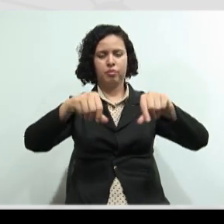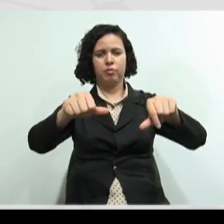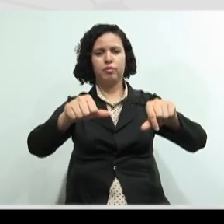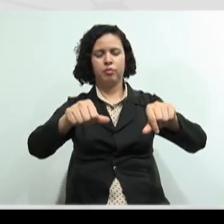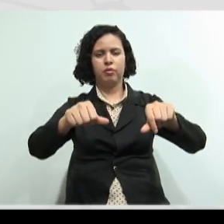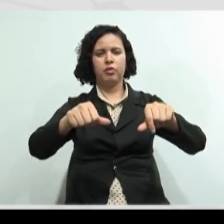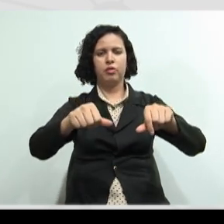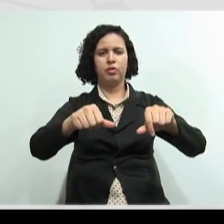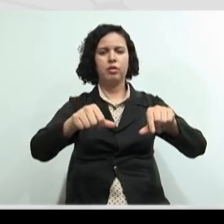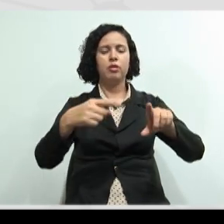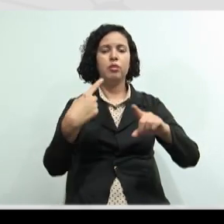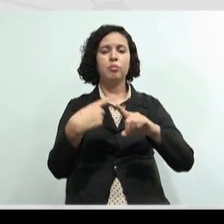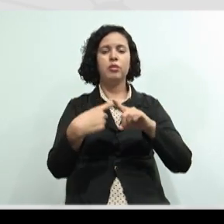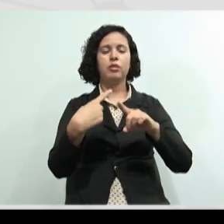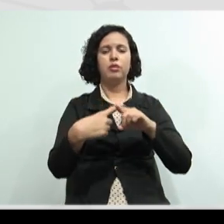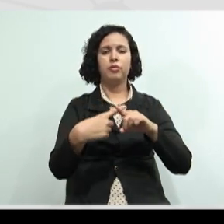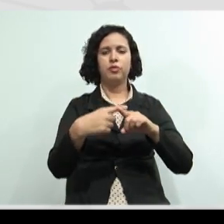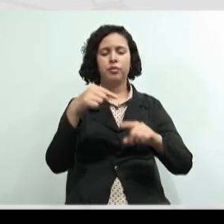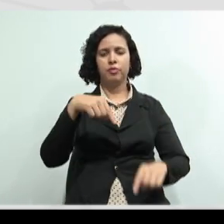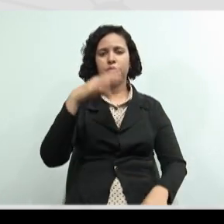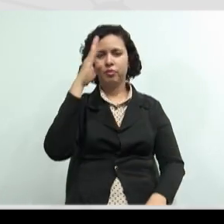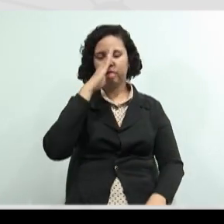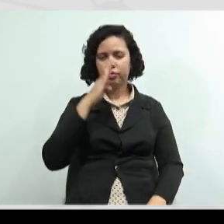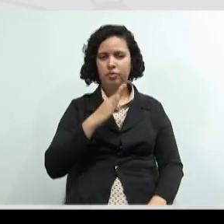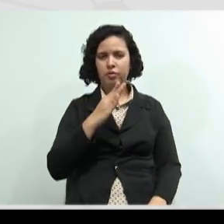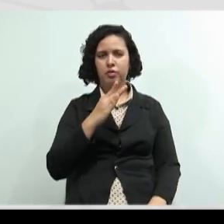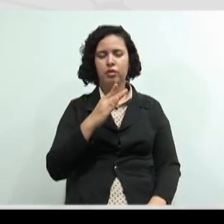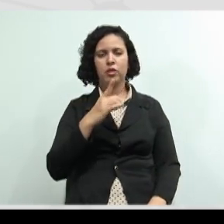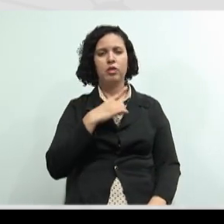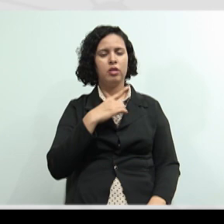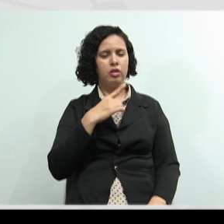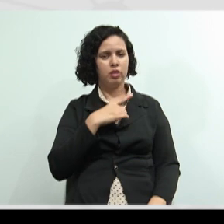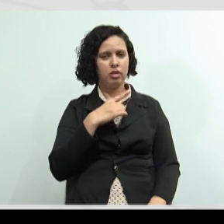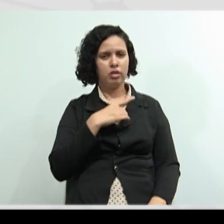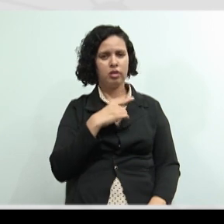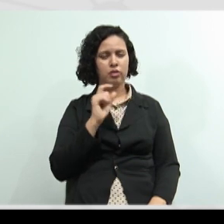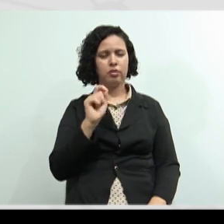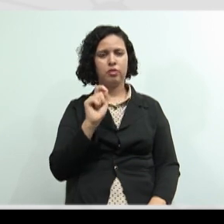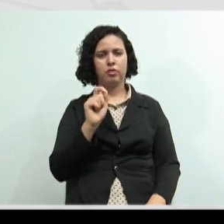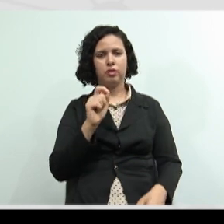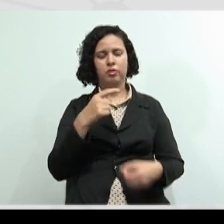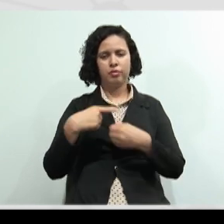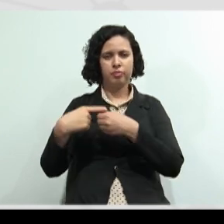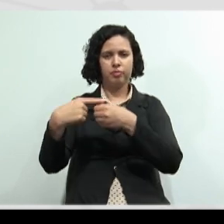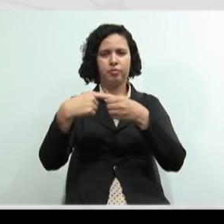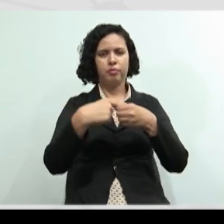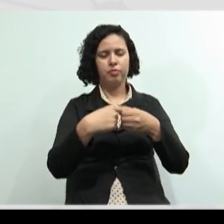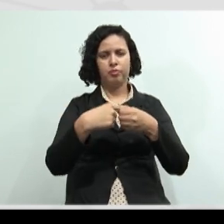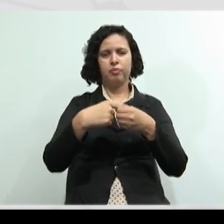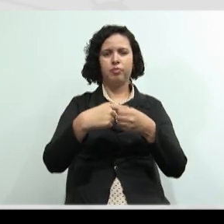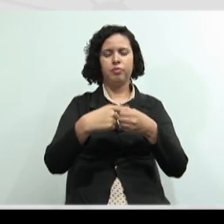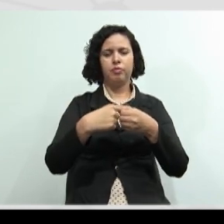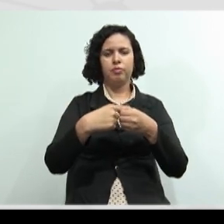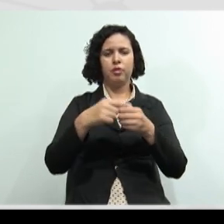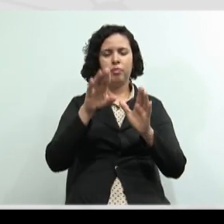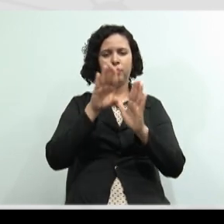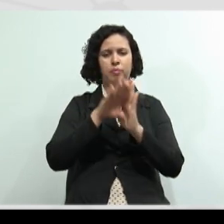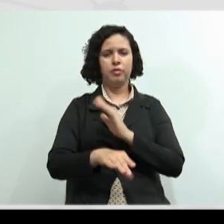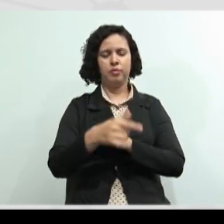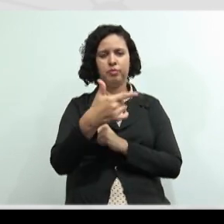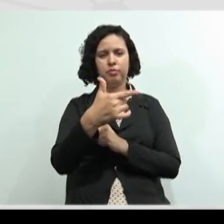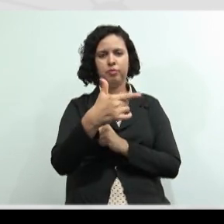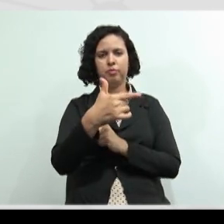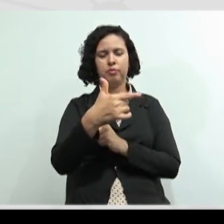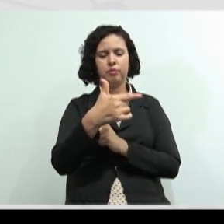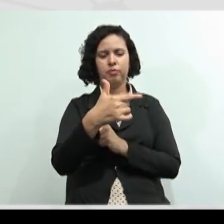No Brasil, a maioria dos municípios possui menos de 20 mil habitantes, nos quais a agricultura familiar é